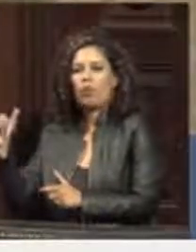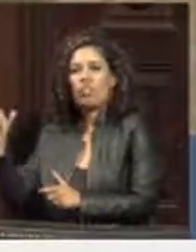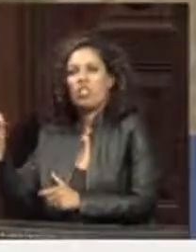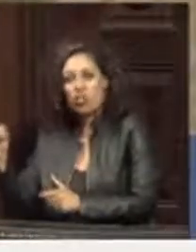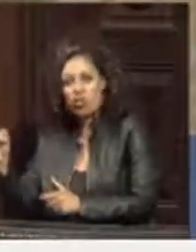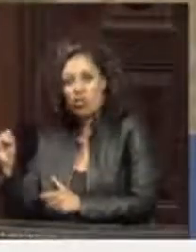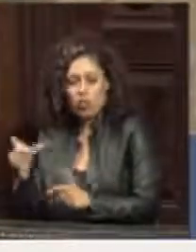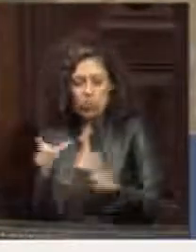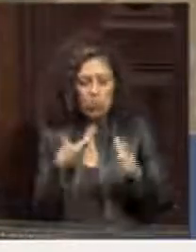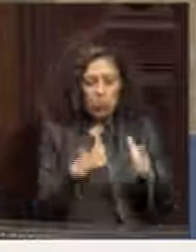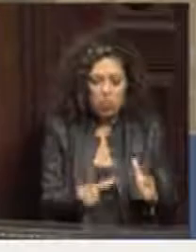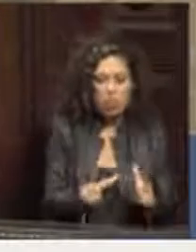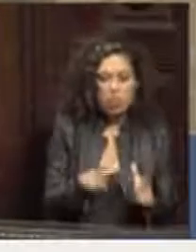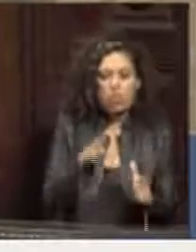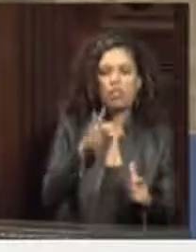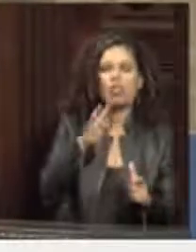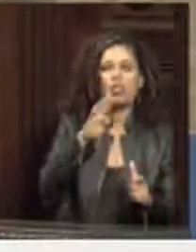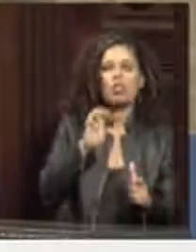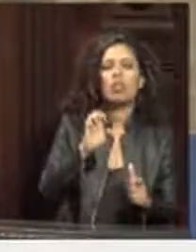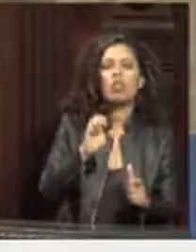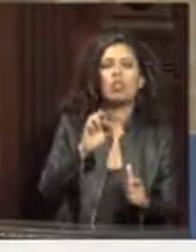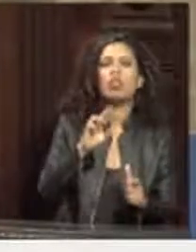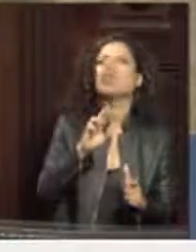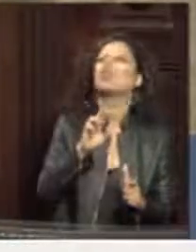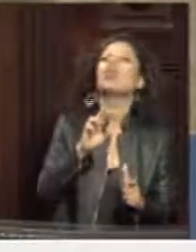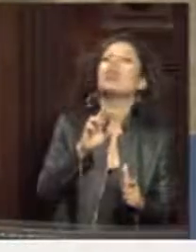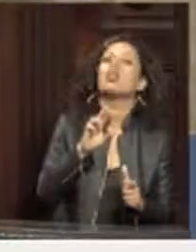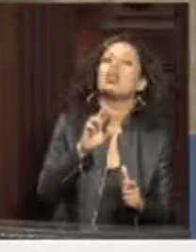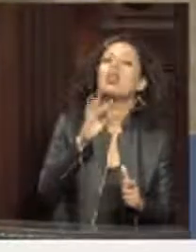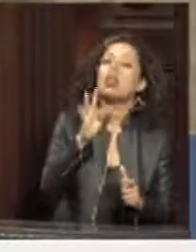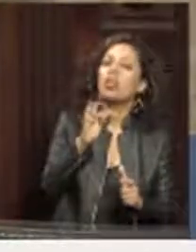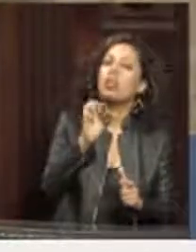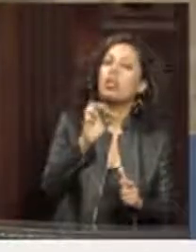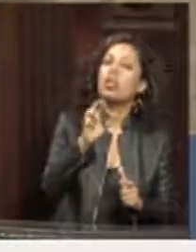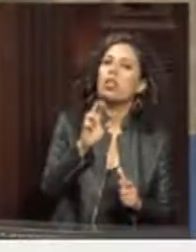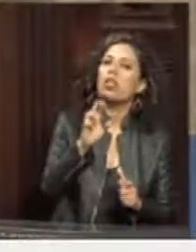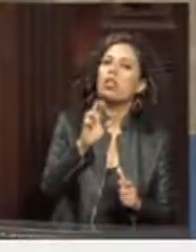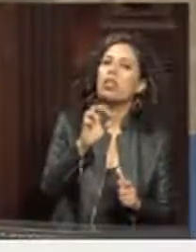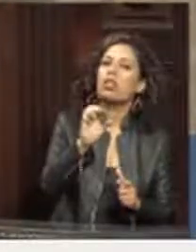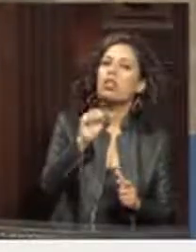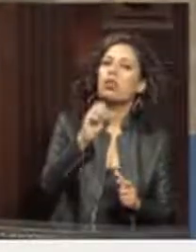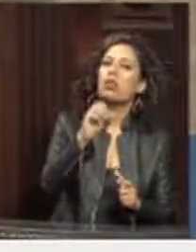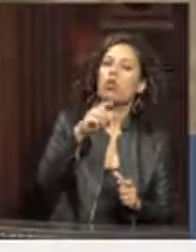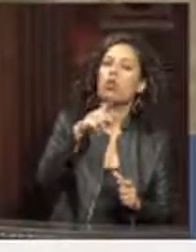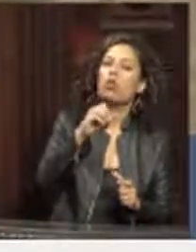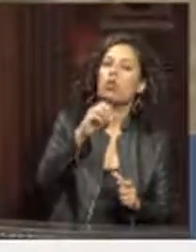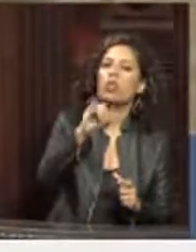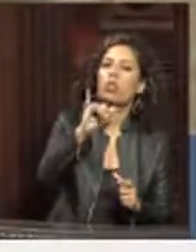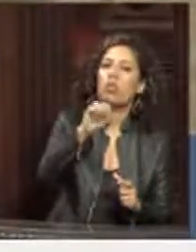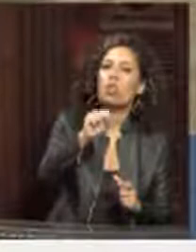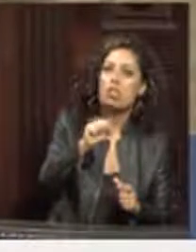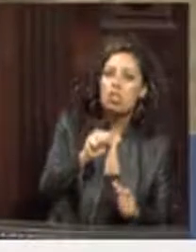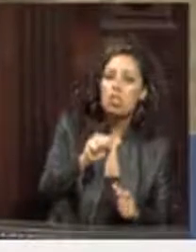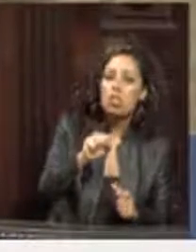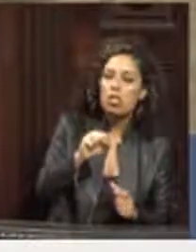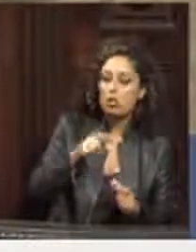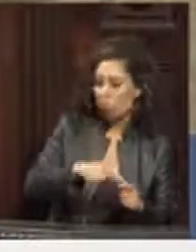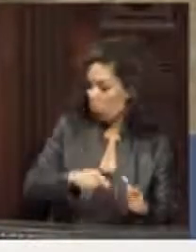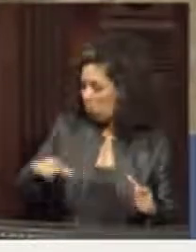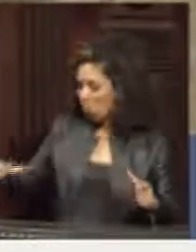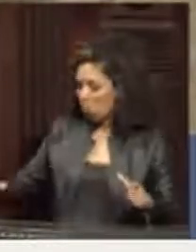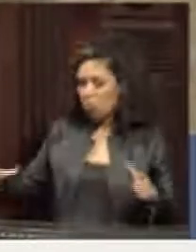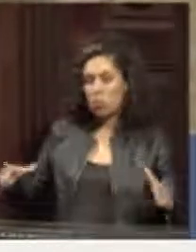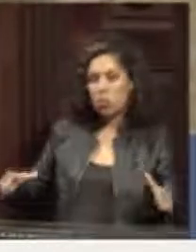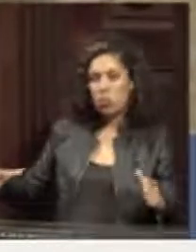em segundo plano, enquanto Petrópolis e Teresópolis tinham uma BR garantida com recursos do DENIT, do Departamento Nacional de Estrada e